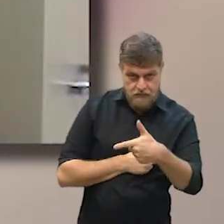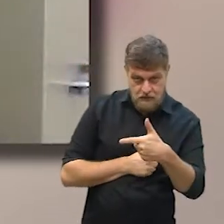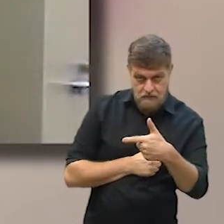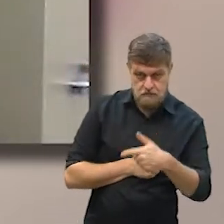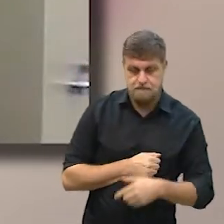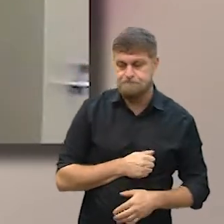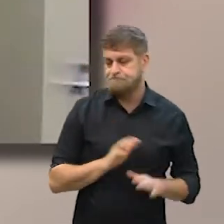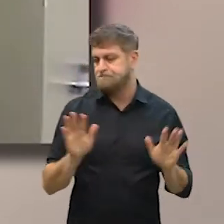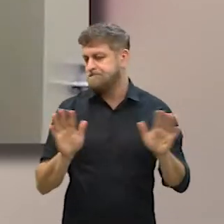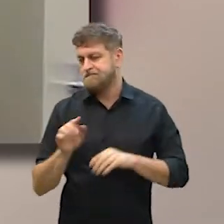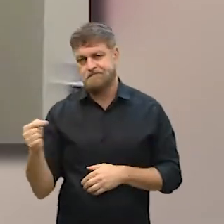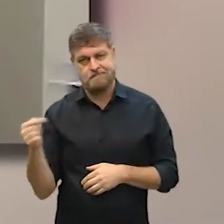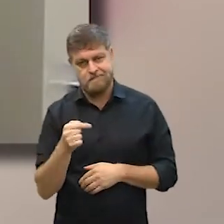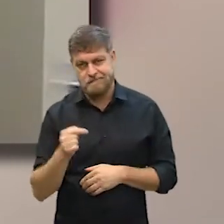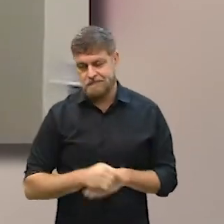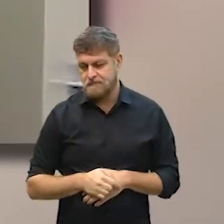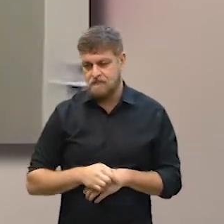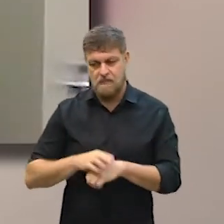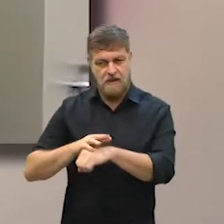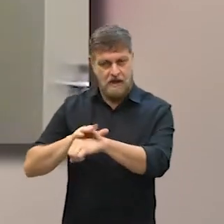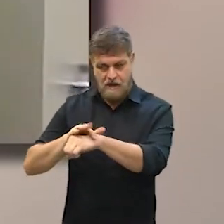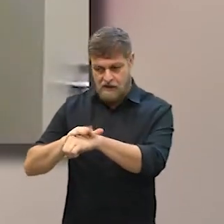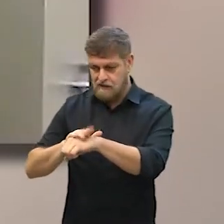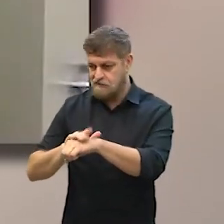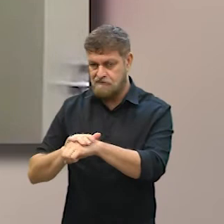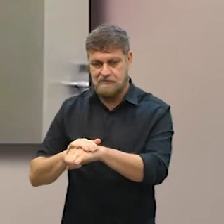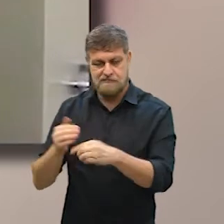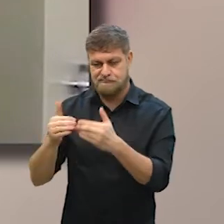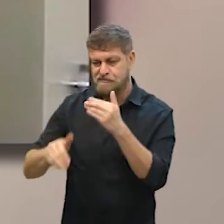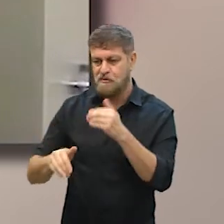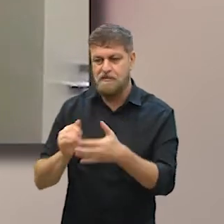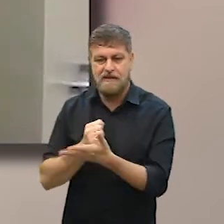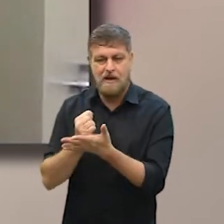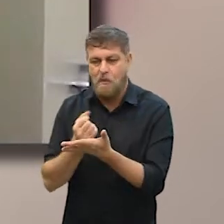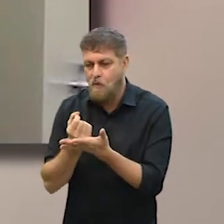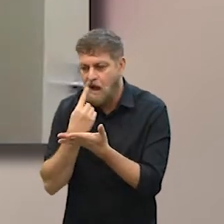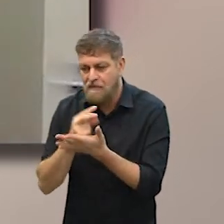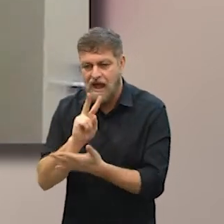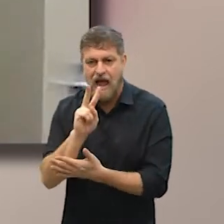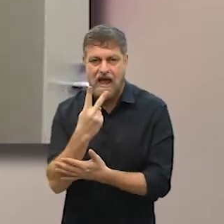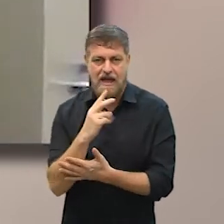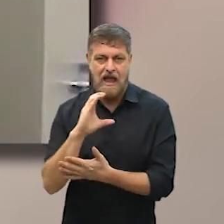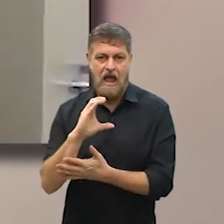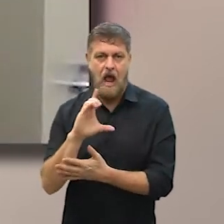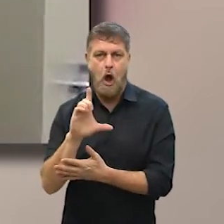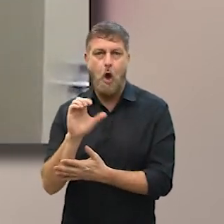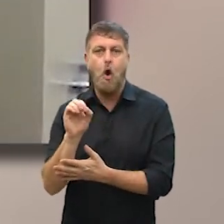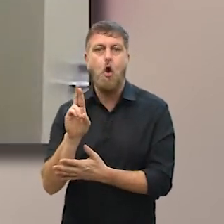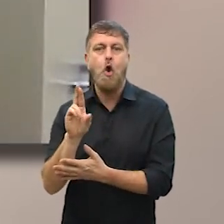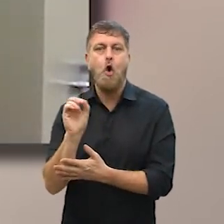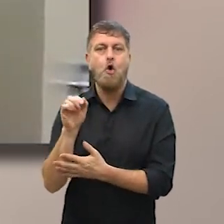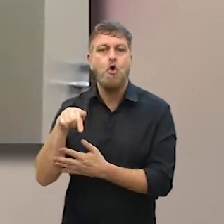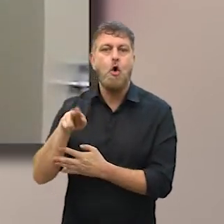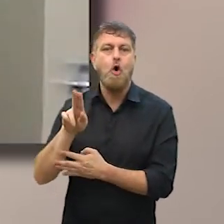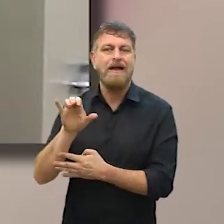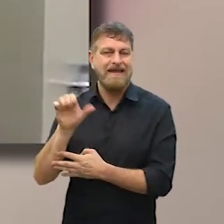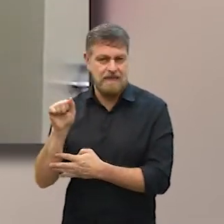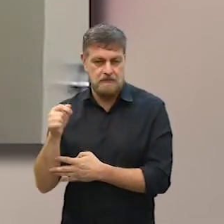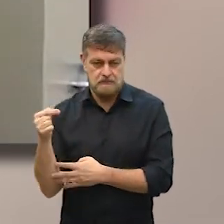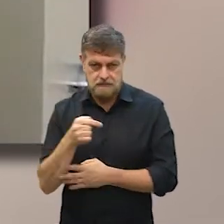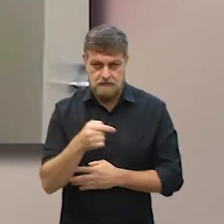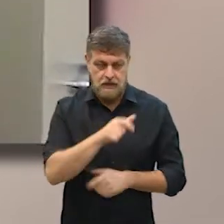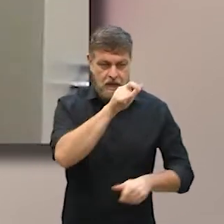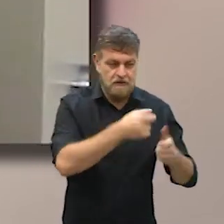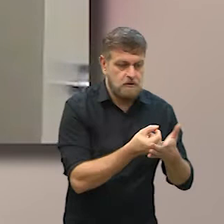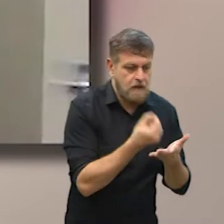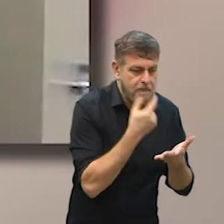da correia de 19 e a gente veio de fato que não não existe essa proteção por outro lado os pacientes que não